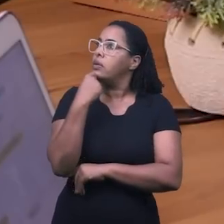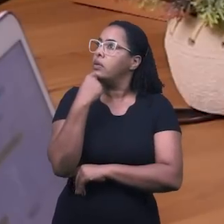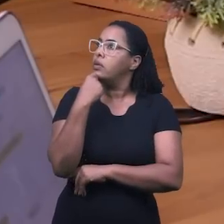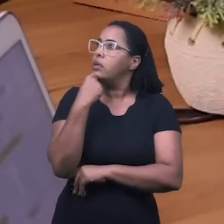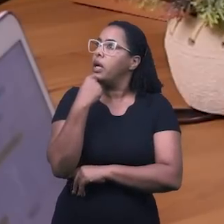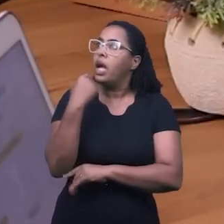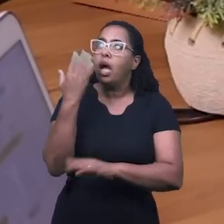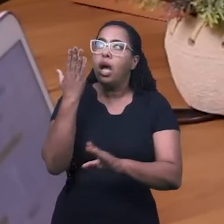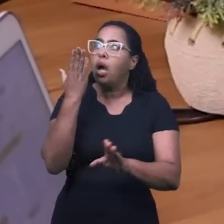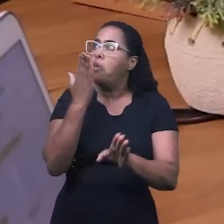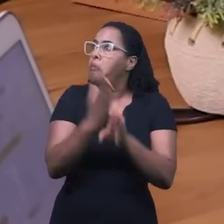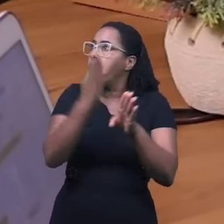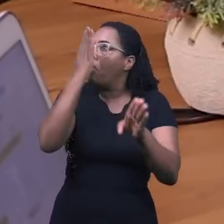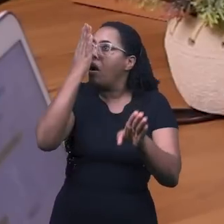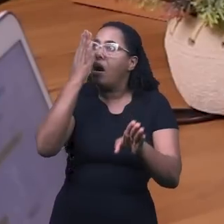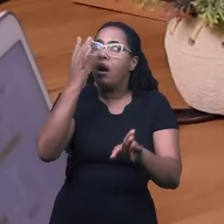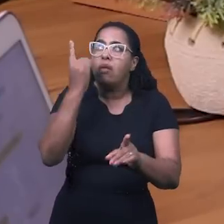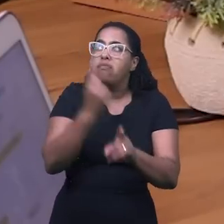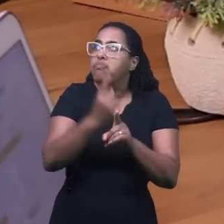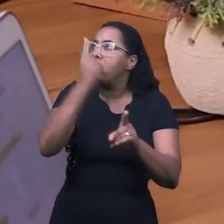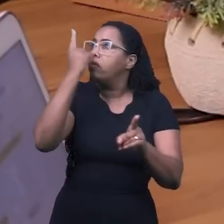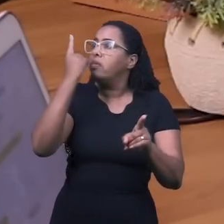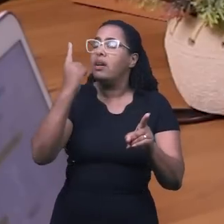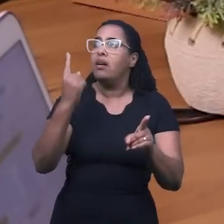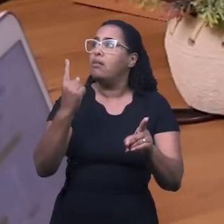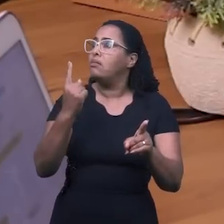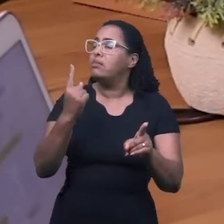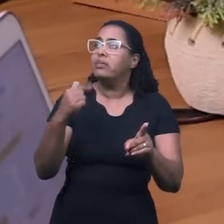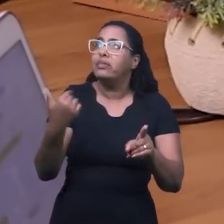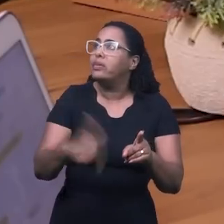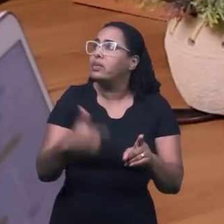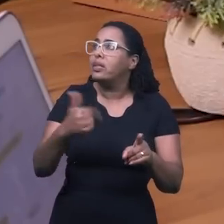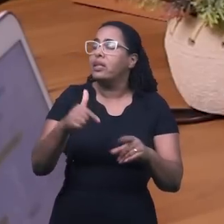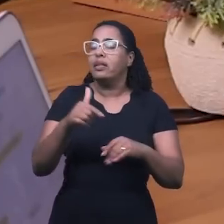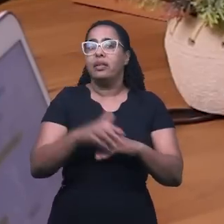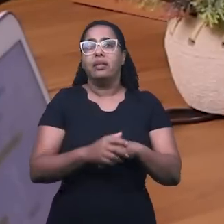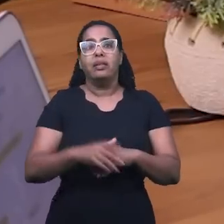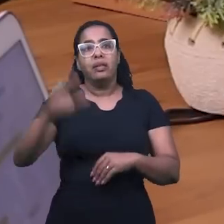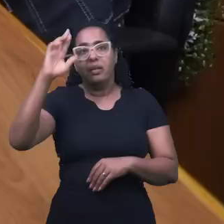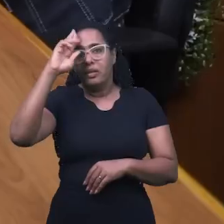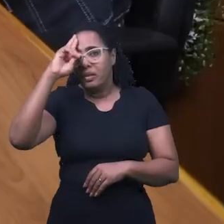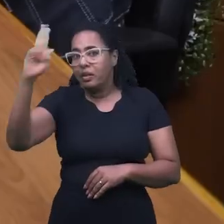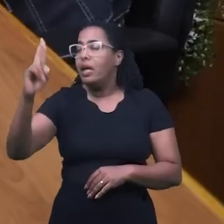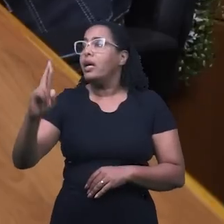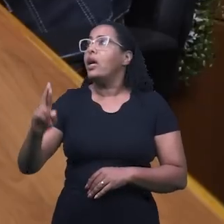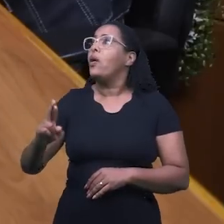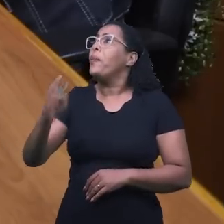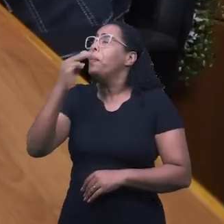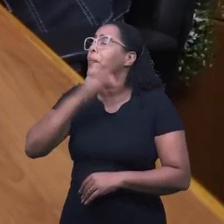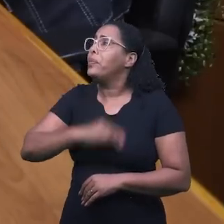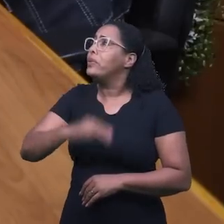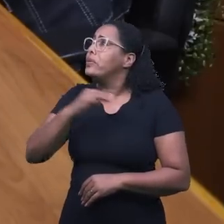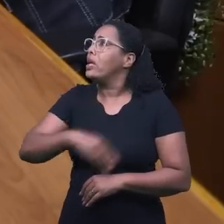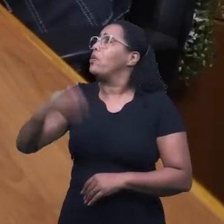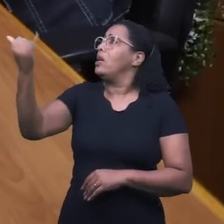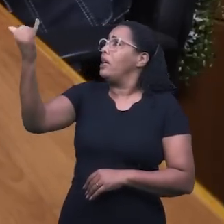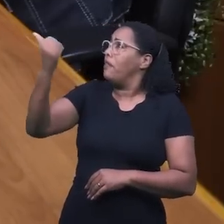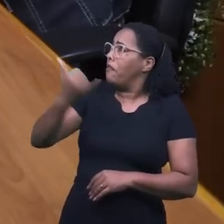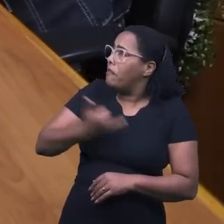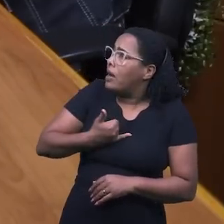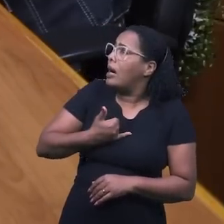versículo, e eu não encontro, não tem como encontrar. Senhor,